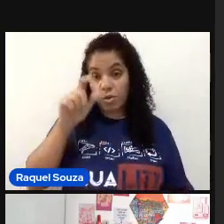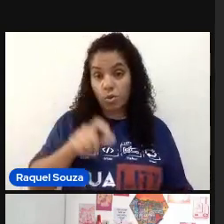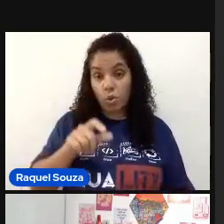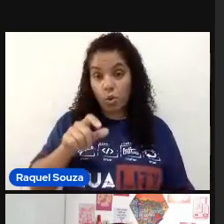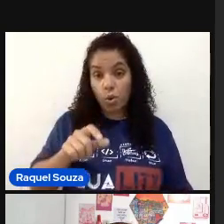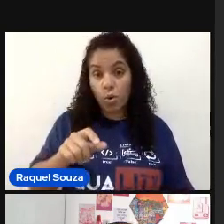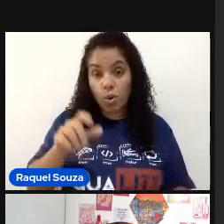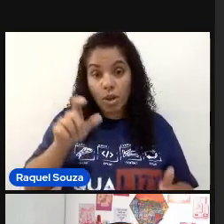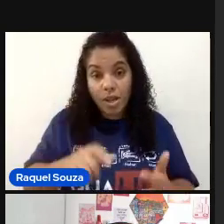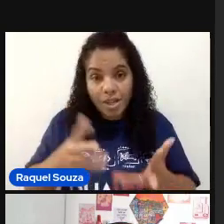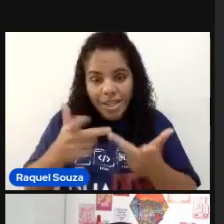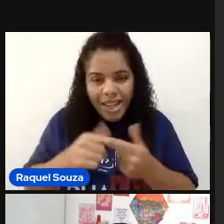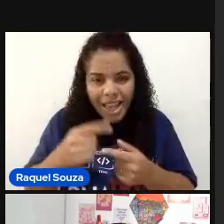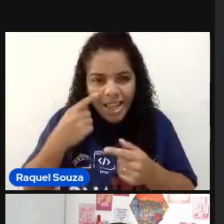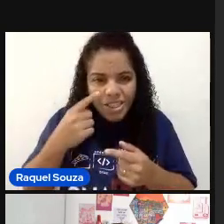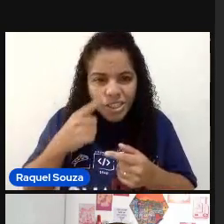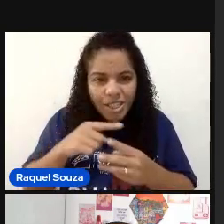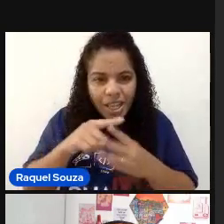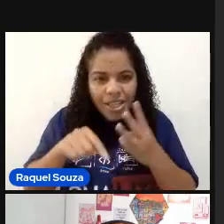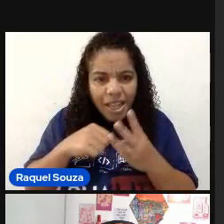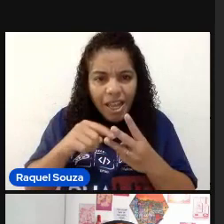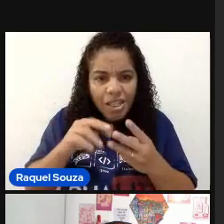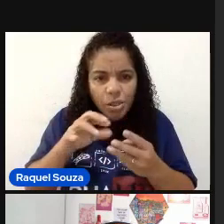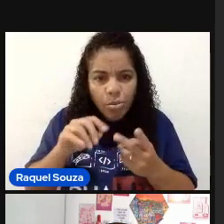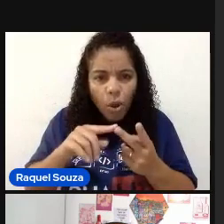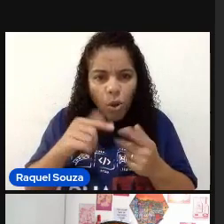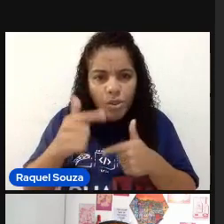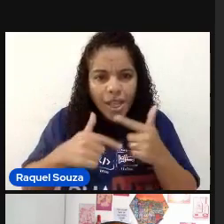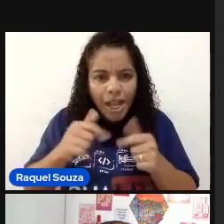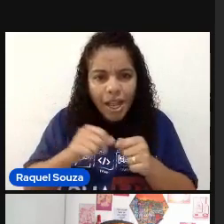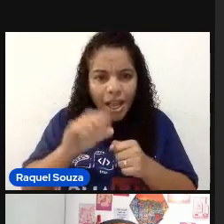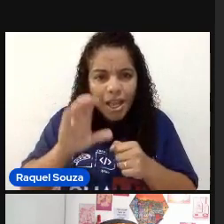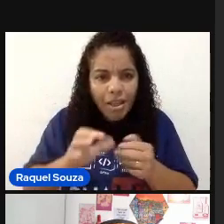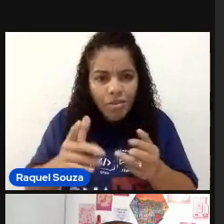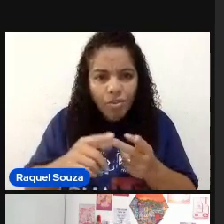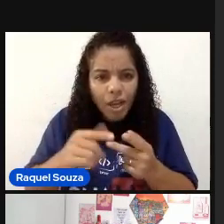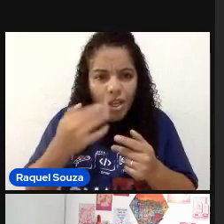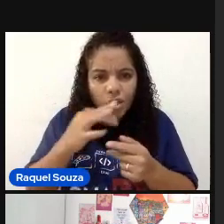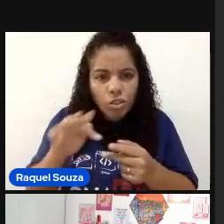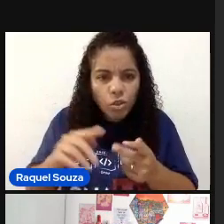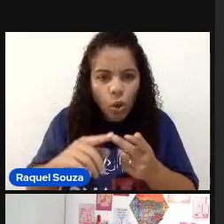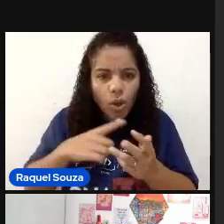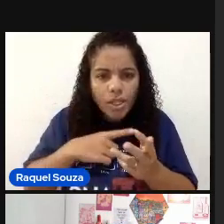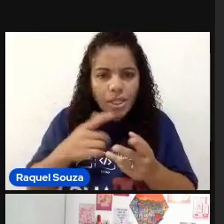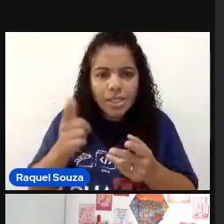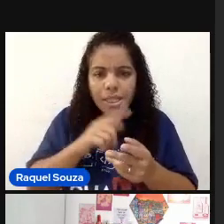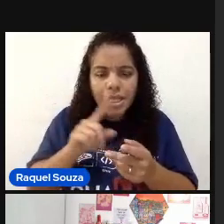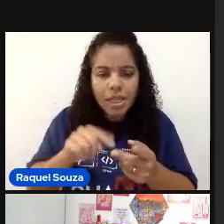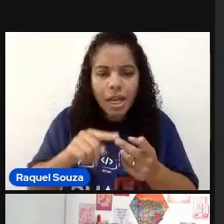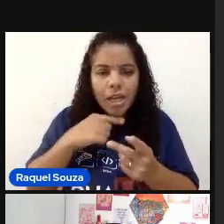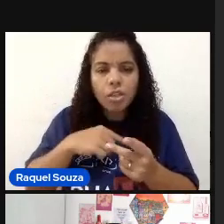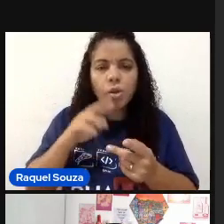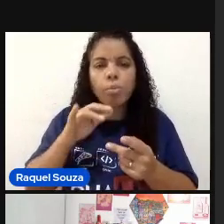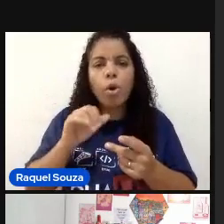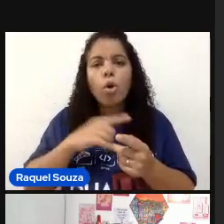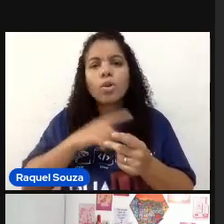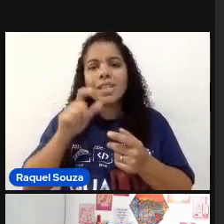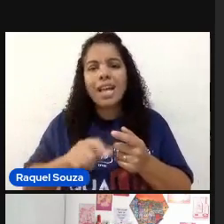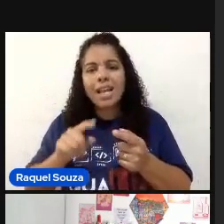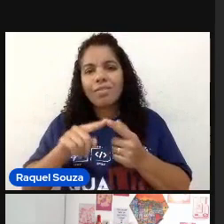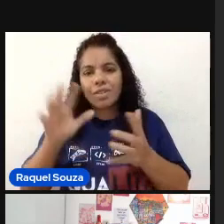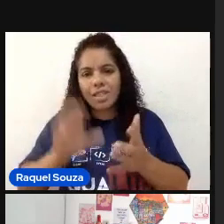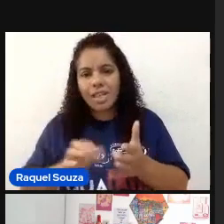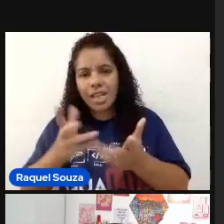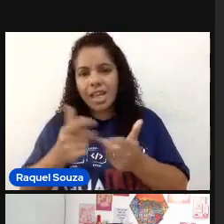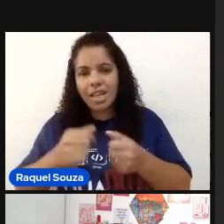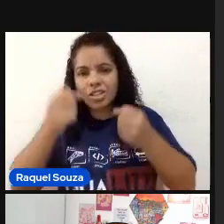que ele é dividido em 3 blocos, que são as tarefas do cliente, as dores e os ganhos. O bloco de tarefa do cliente, ele descreve